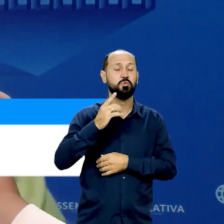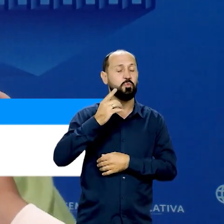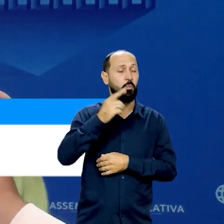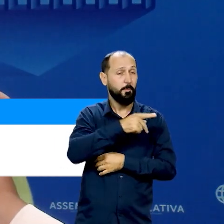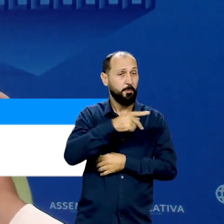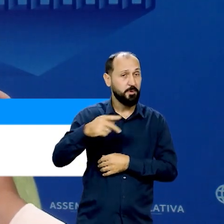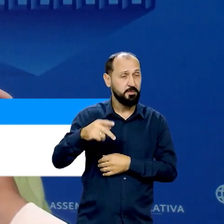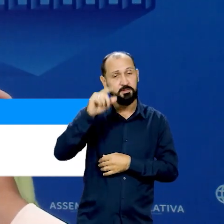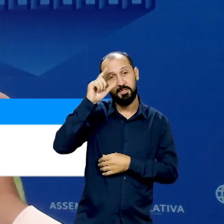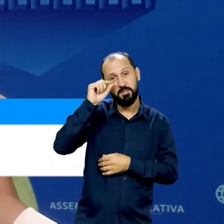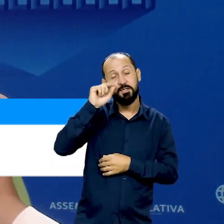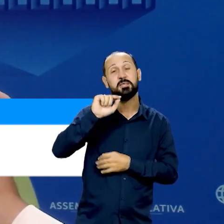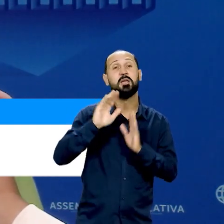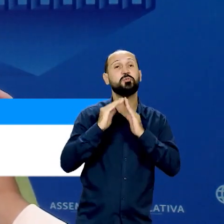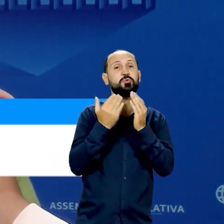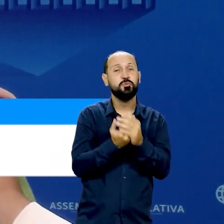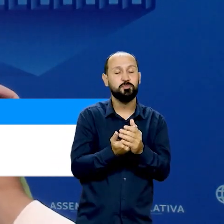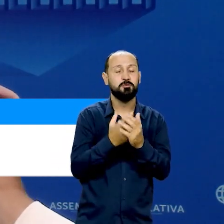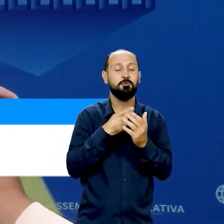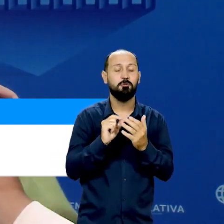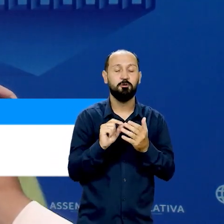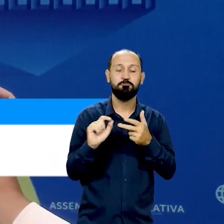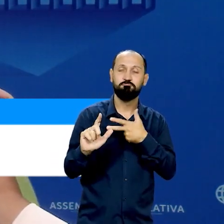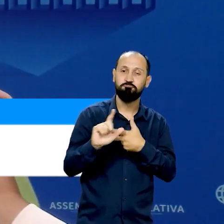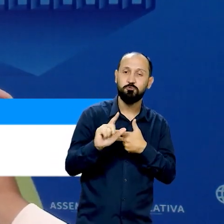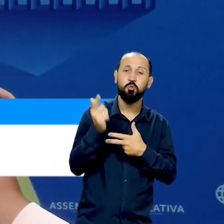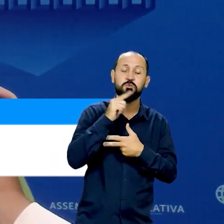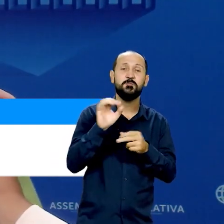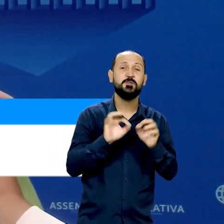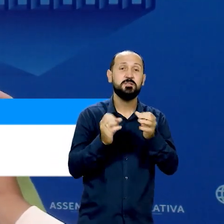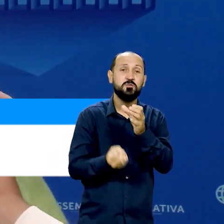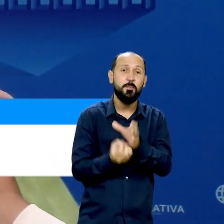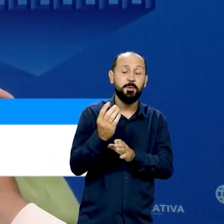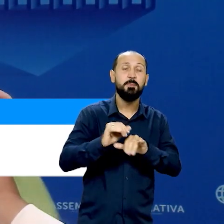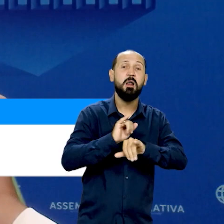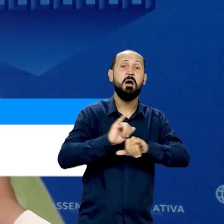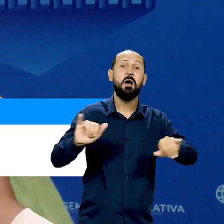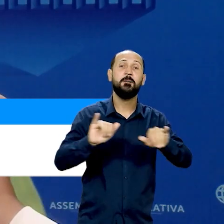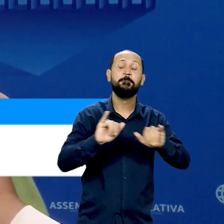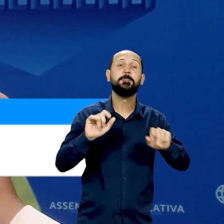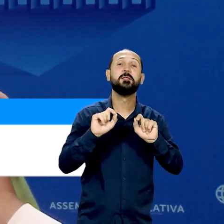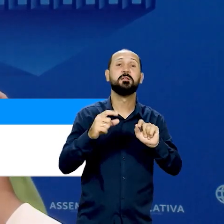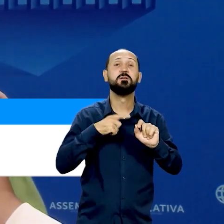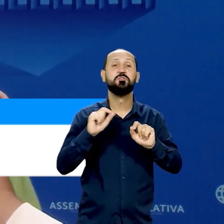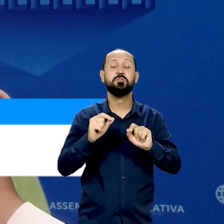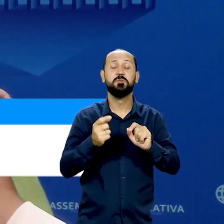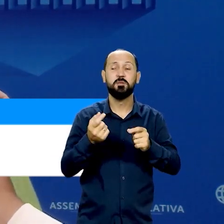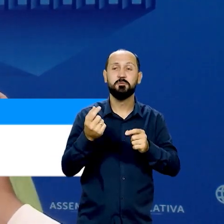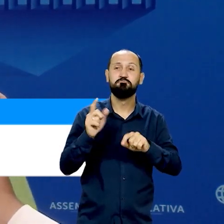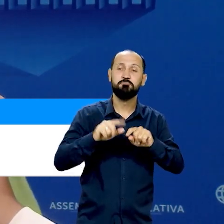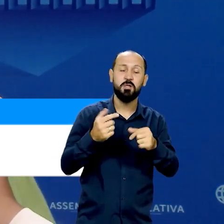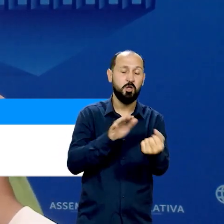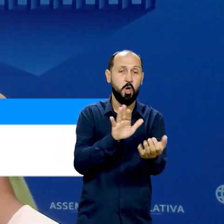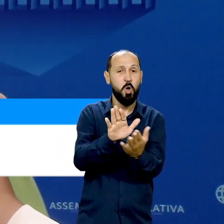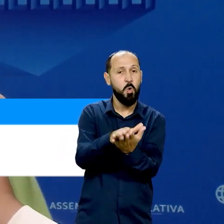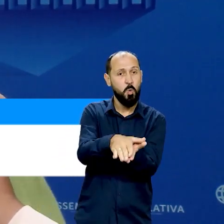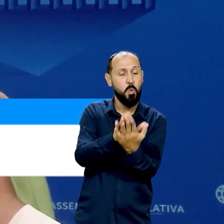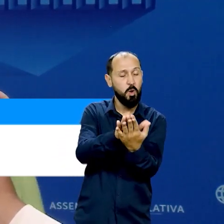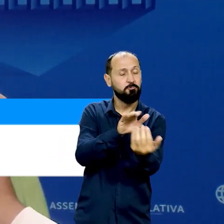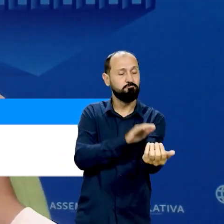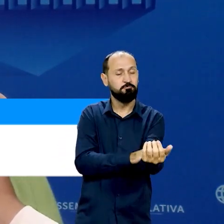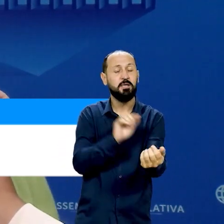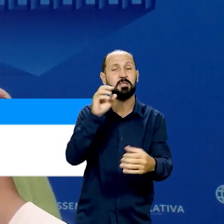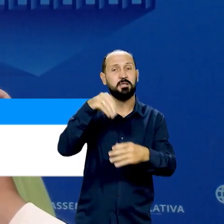nosso presidente, Gerson Claro, que a Escola do Legislativo pudesse fazer a sua primeira campanha que trouxesse a doação de